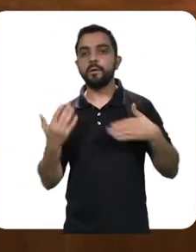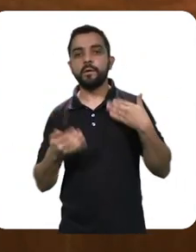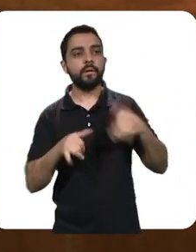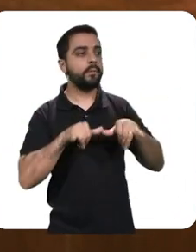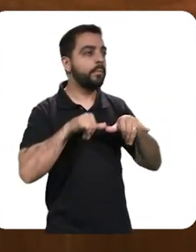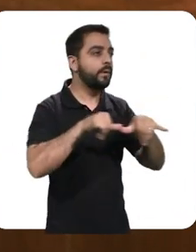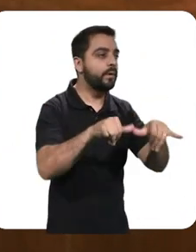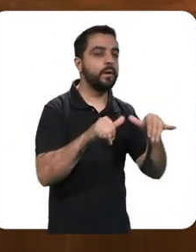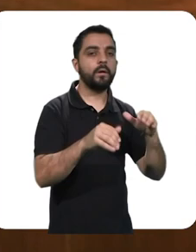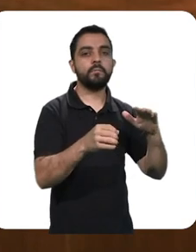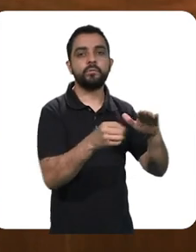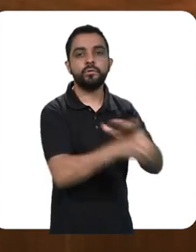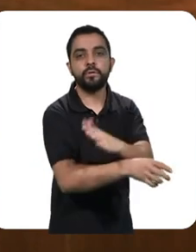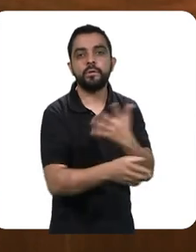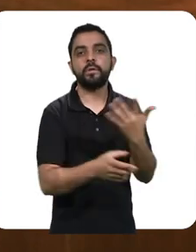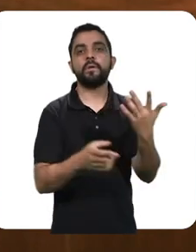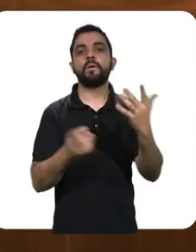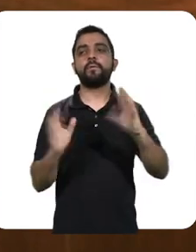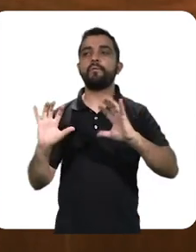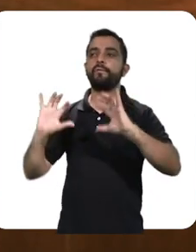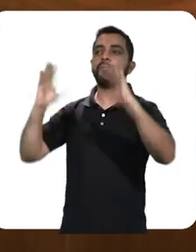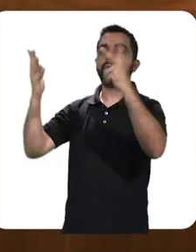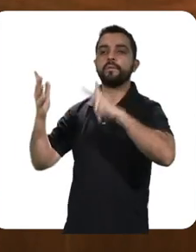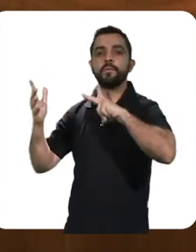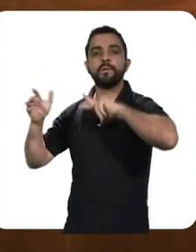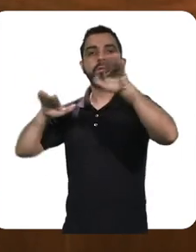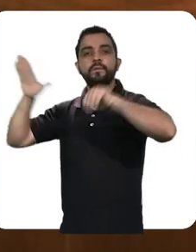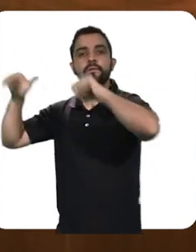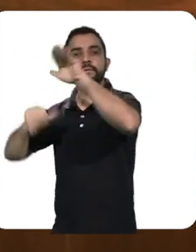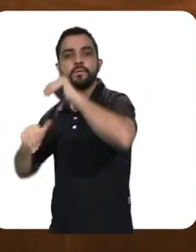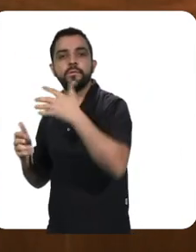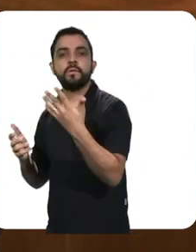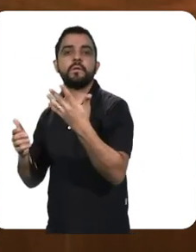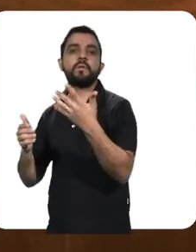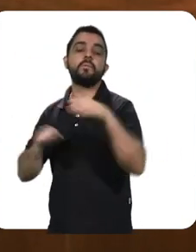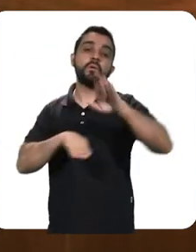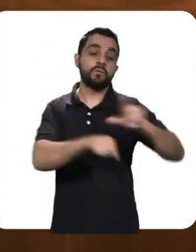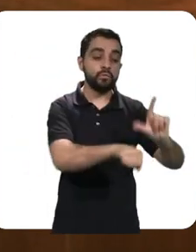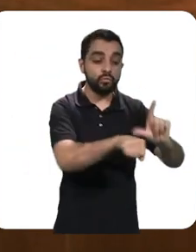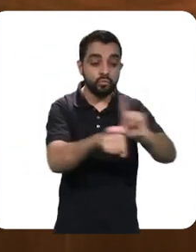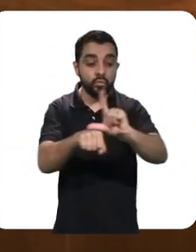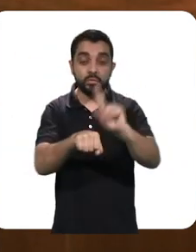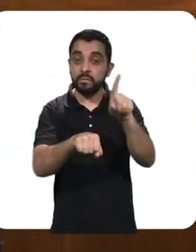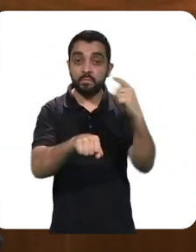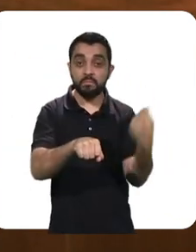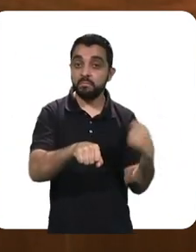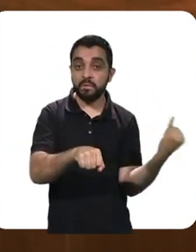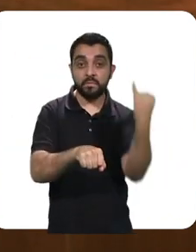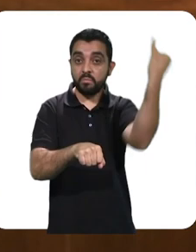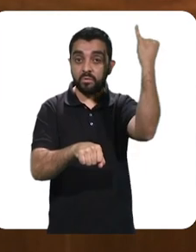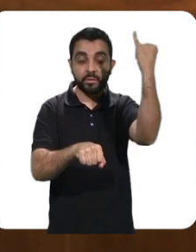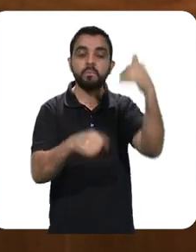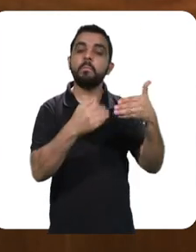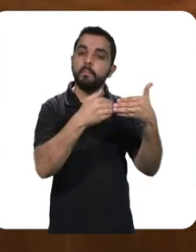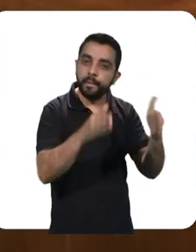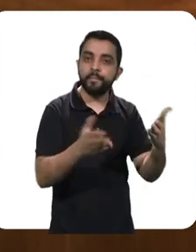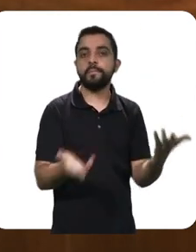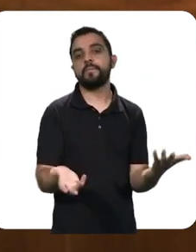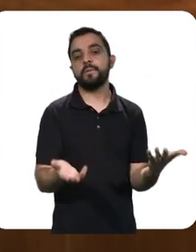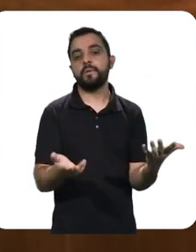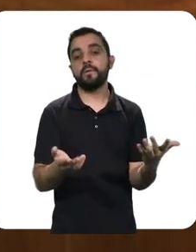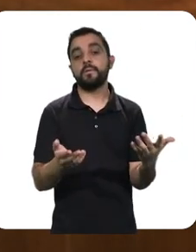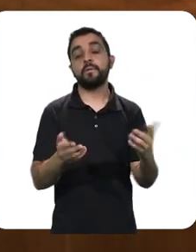supermercado como se fosse um programa de final de semana, a gente tem festas particulares ocorrendo, comércios e serviços não essenciais funcionando, muitas vezes